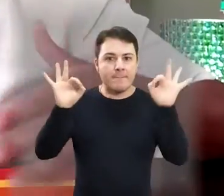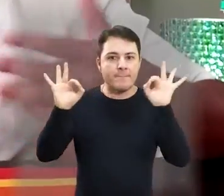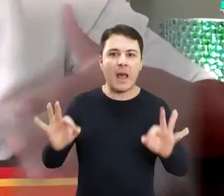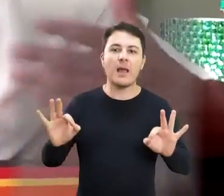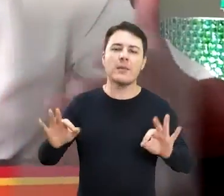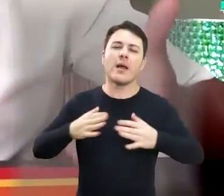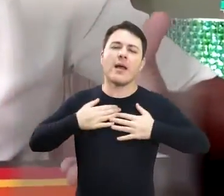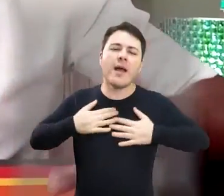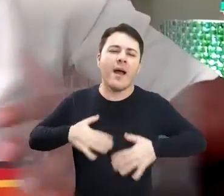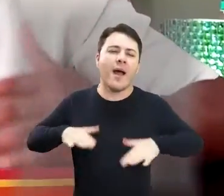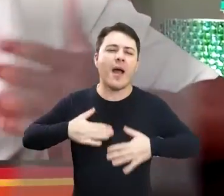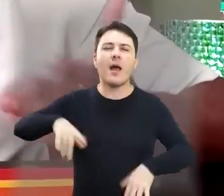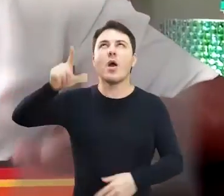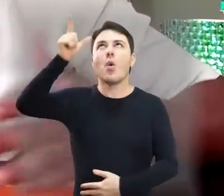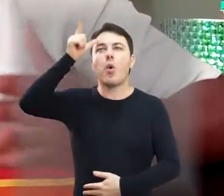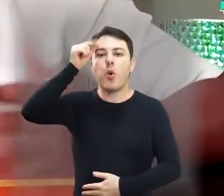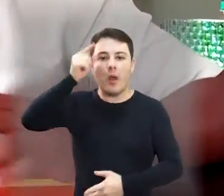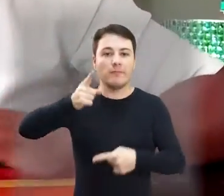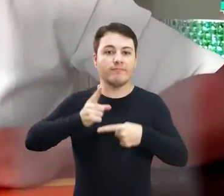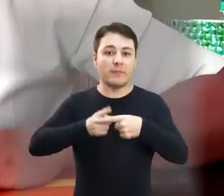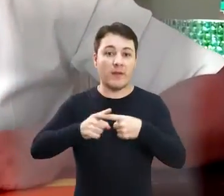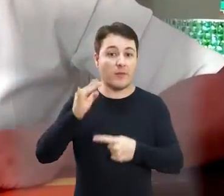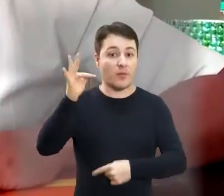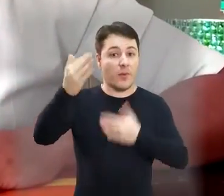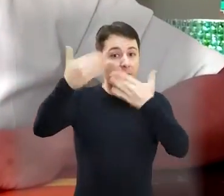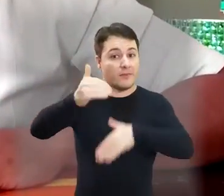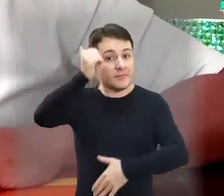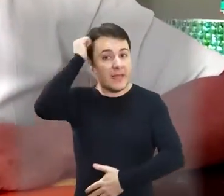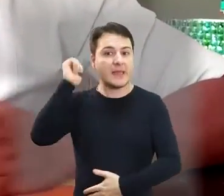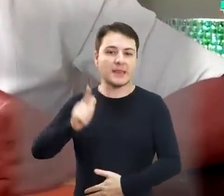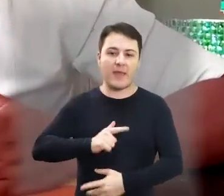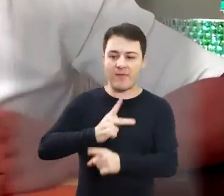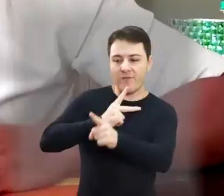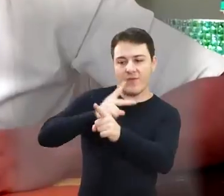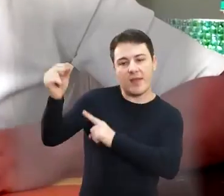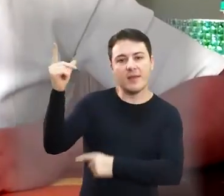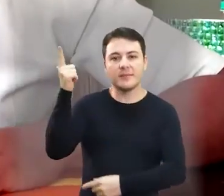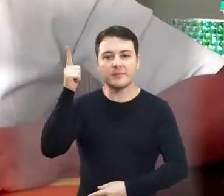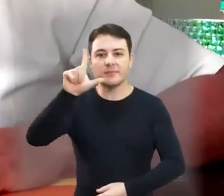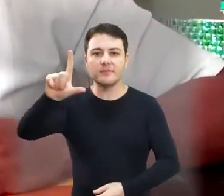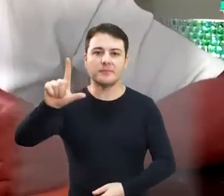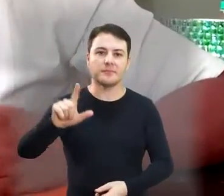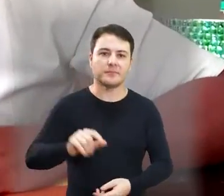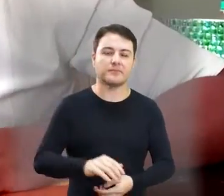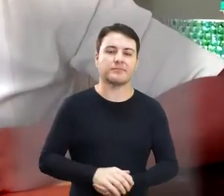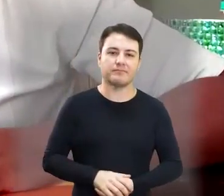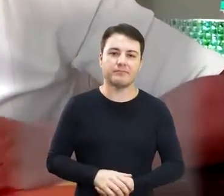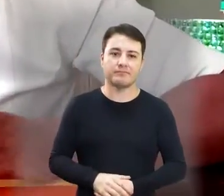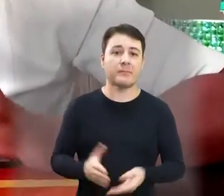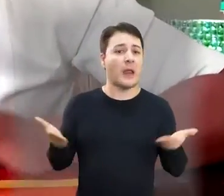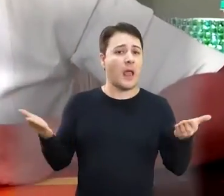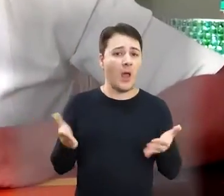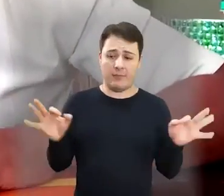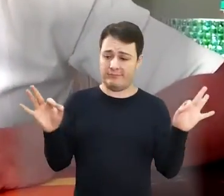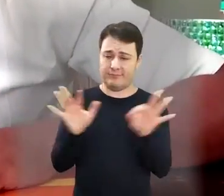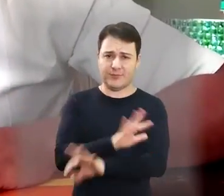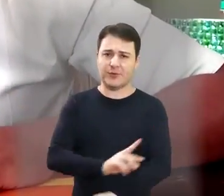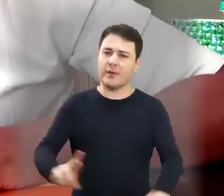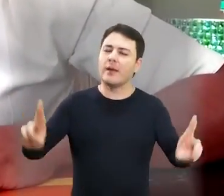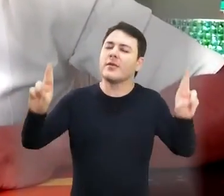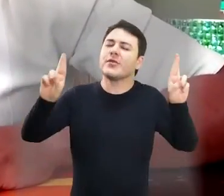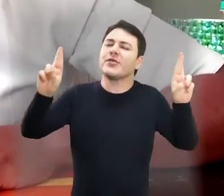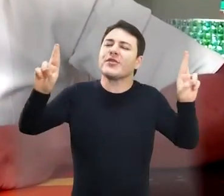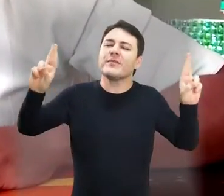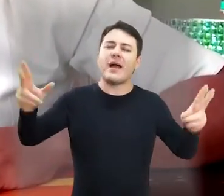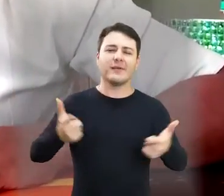que seu cérebro aprendeu no período que ele estava em alta atividade. Descanse, relaxe, mas também tenha disciplina